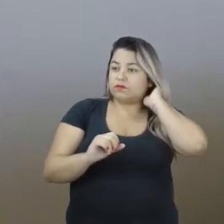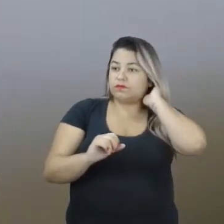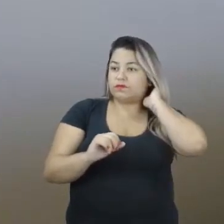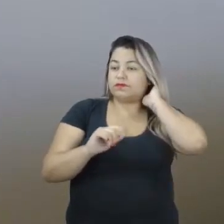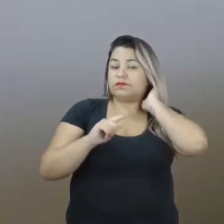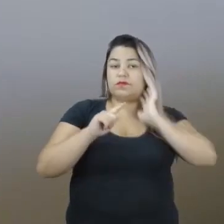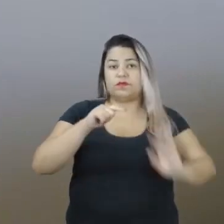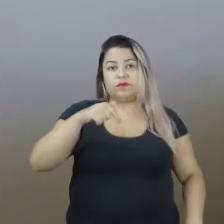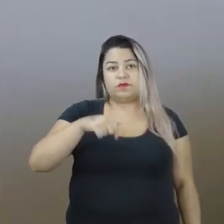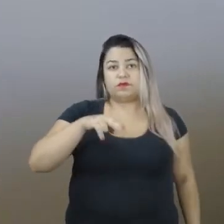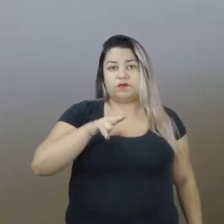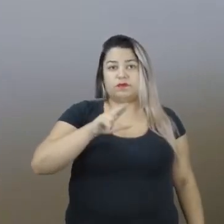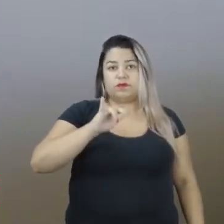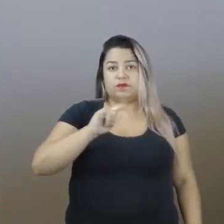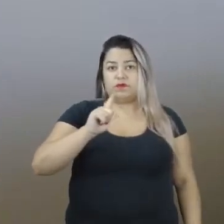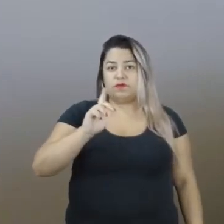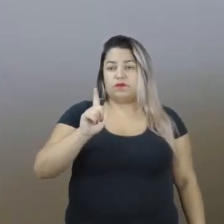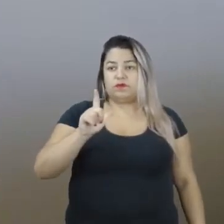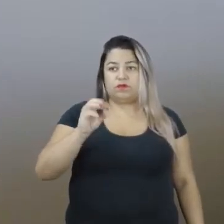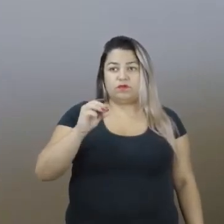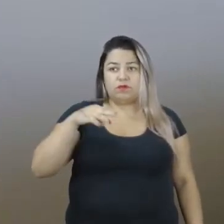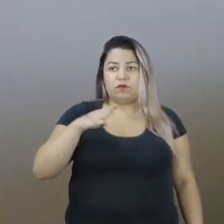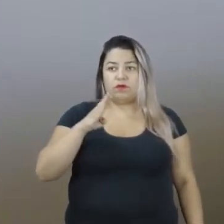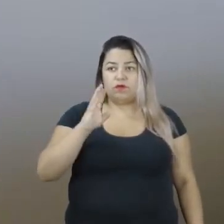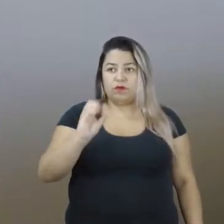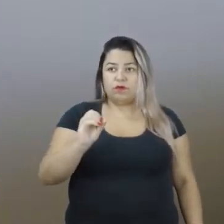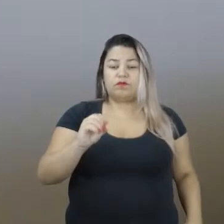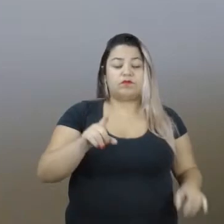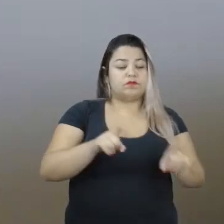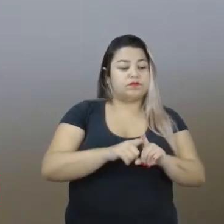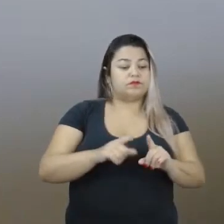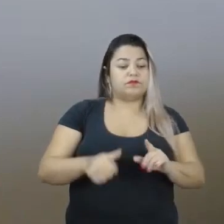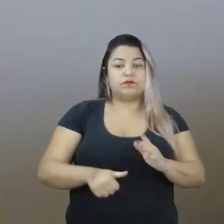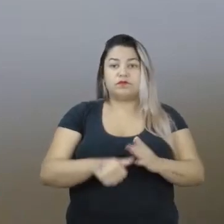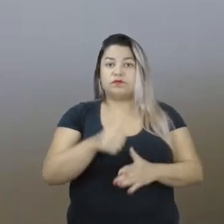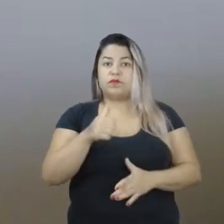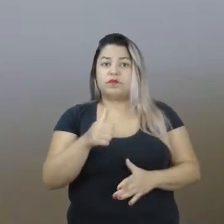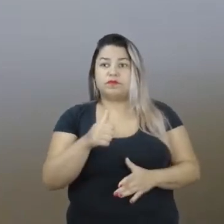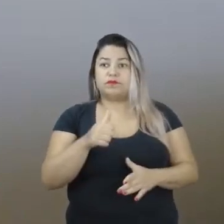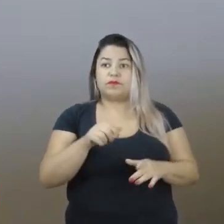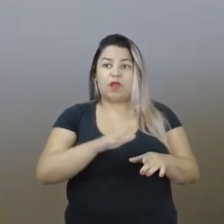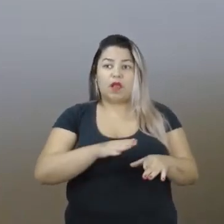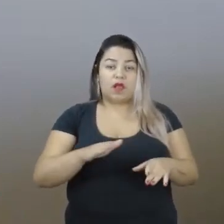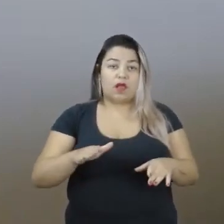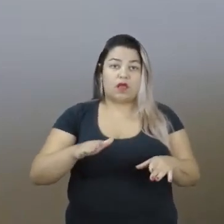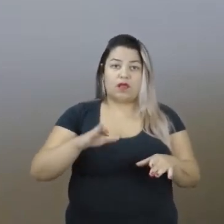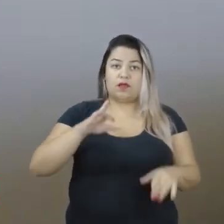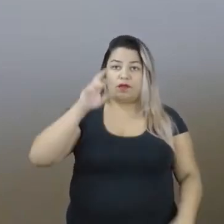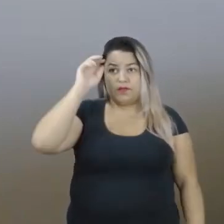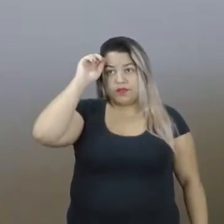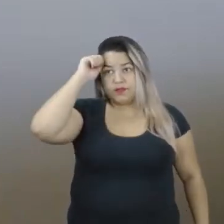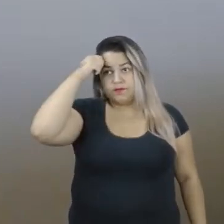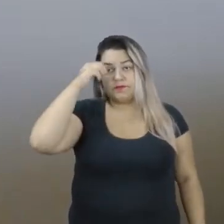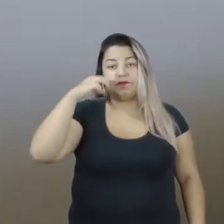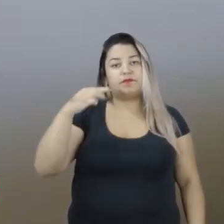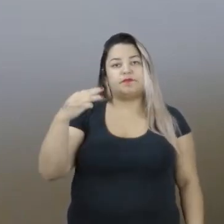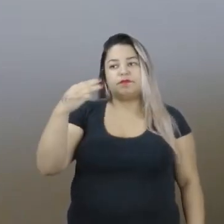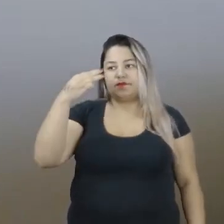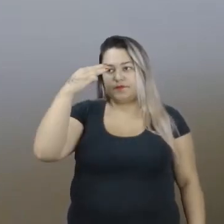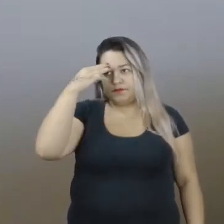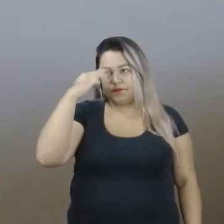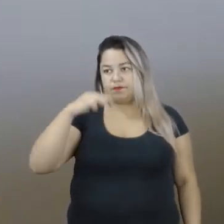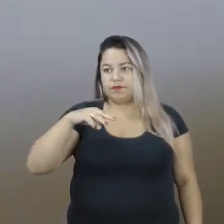quilombos, importantíssimo. Primeira Infância Antirracista, tema de memorando